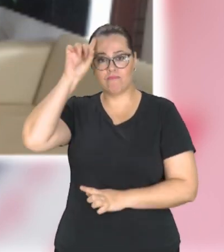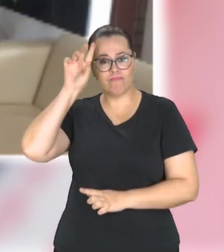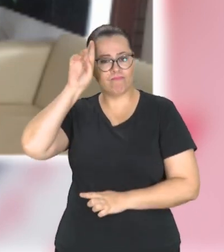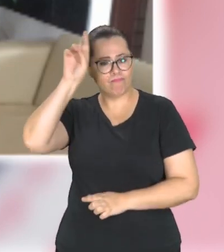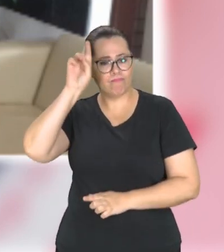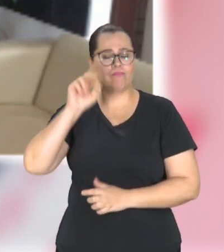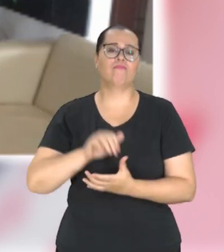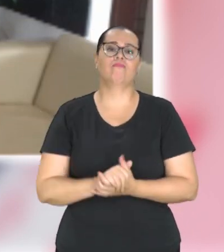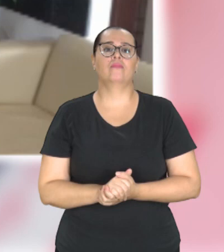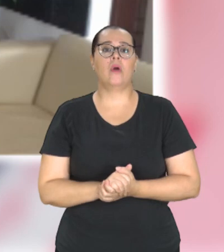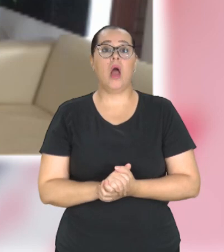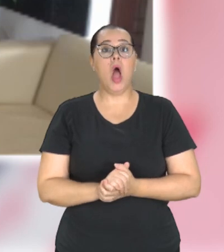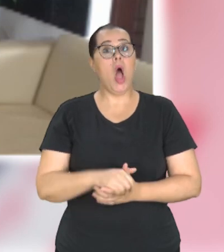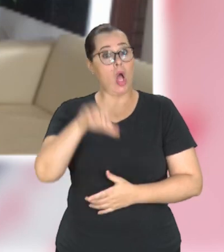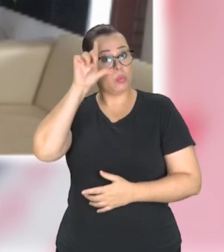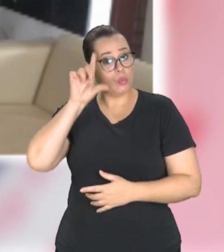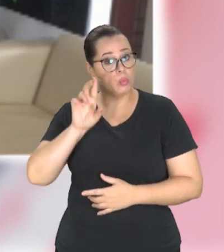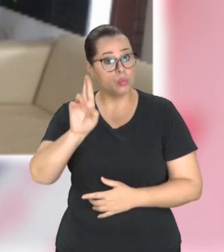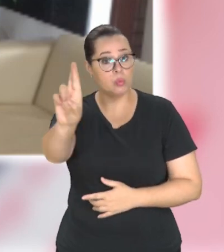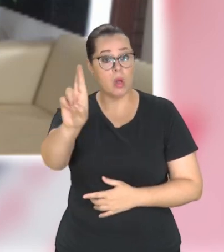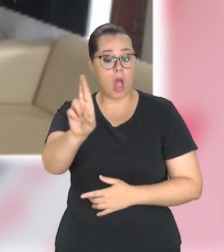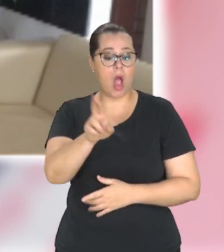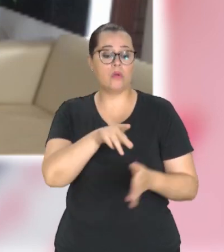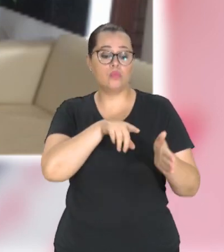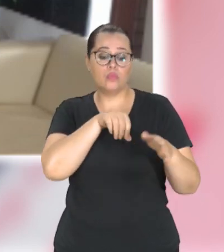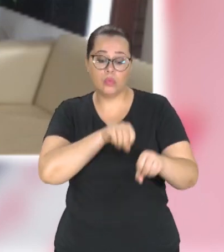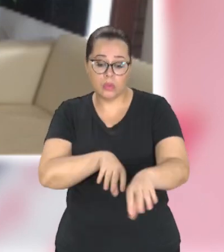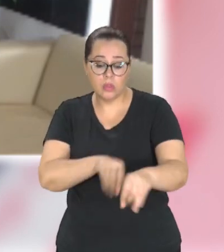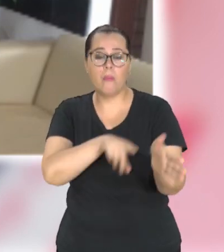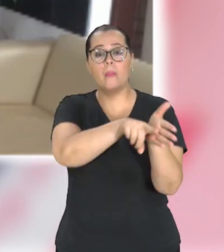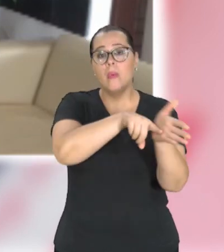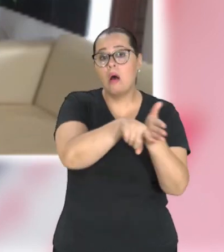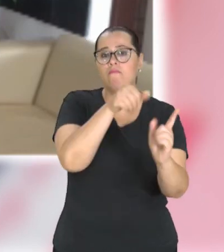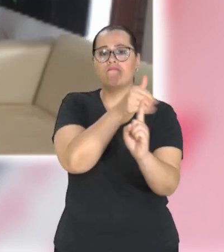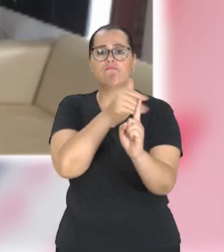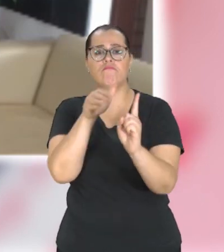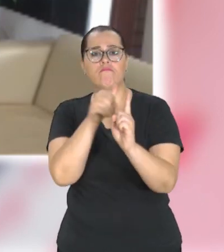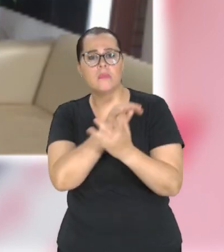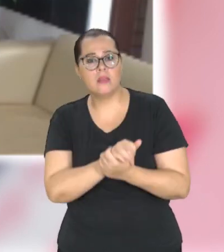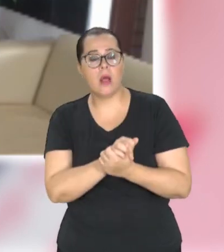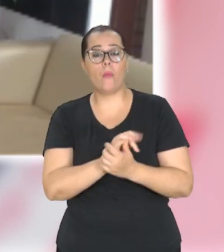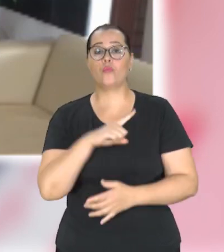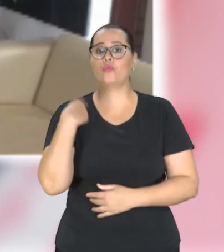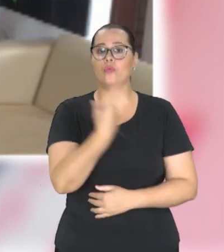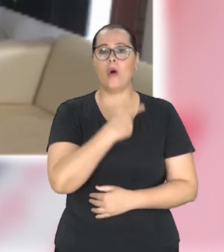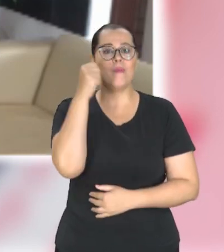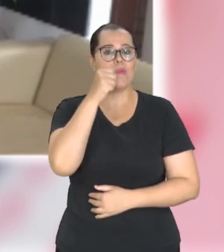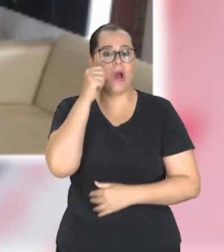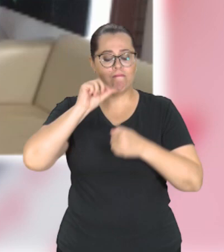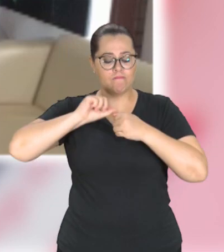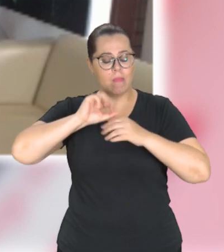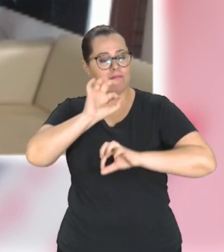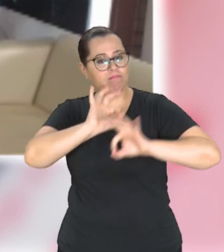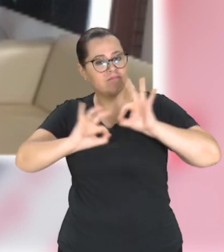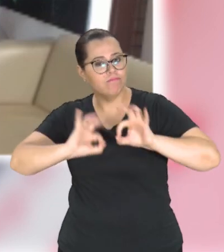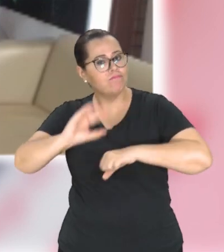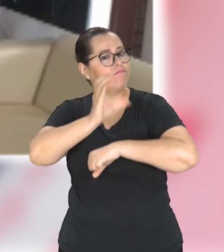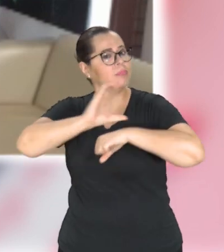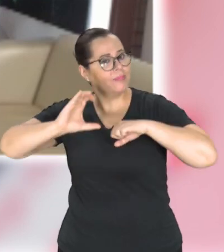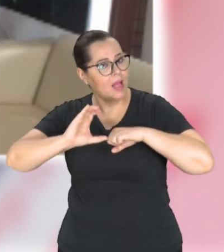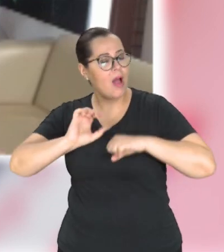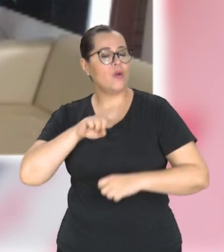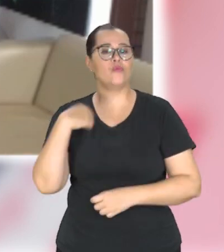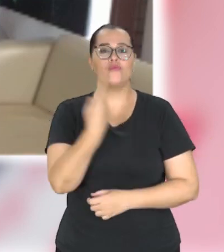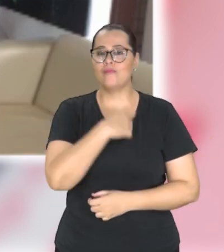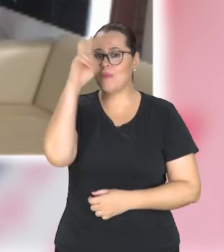gestão. Lideramos projetos de ensino, pesquisa e extensão. Somos mulheres que fazem ciência. Somos